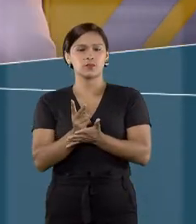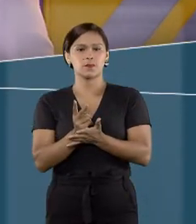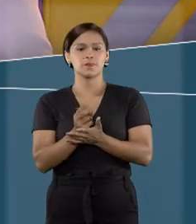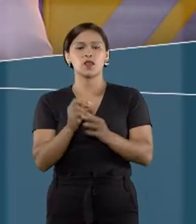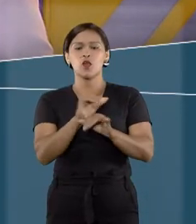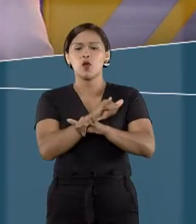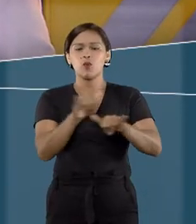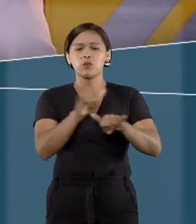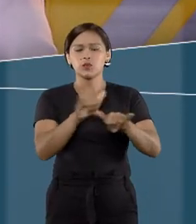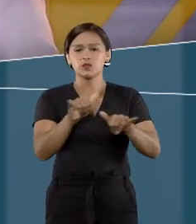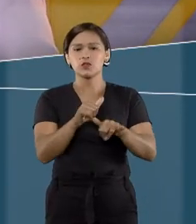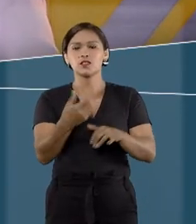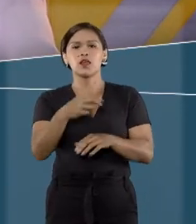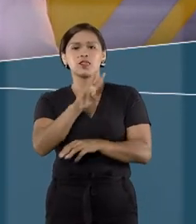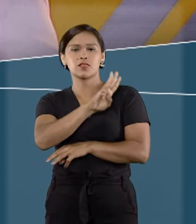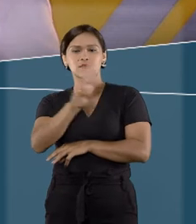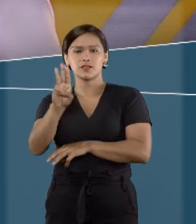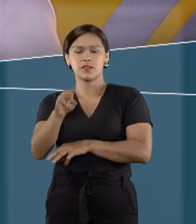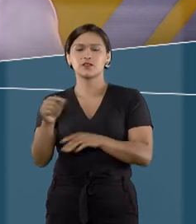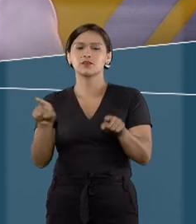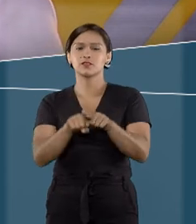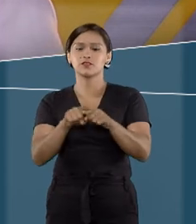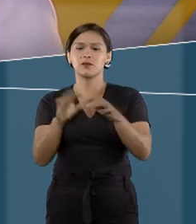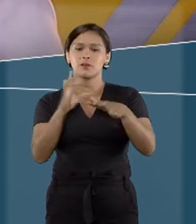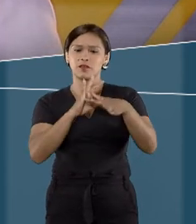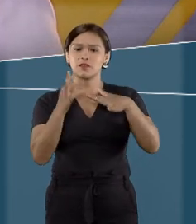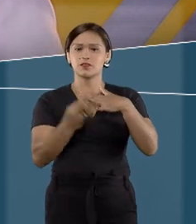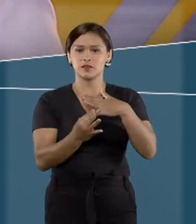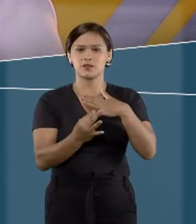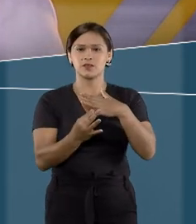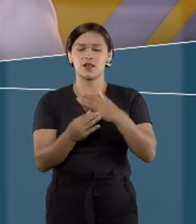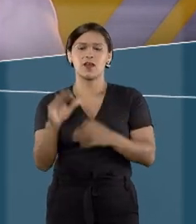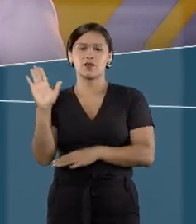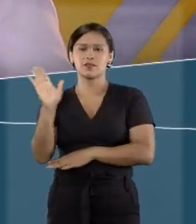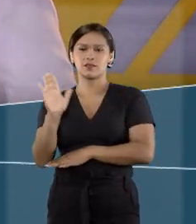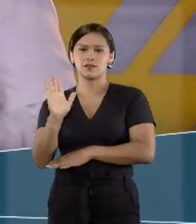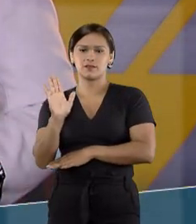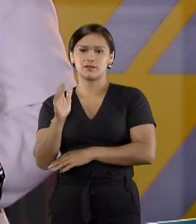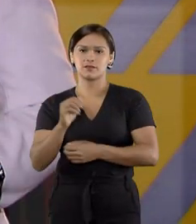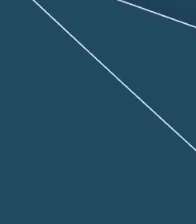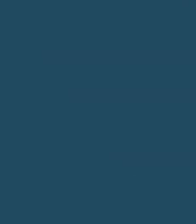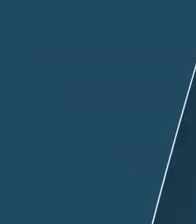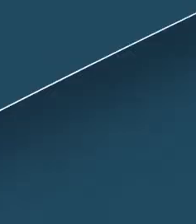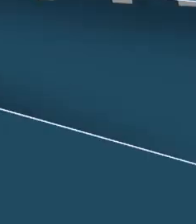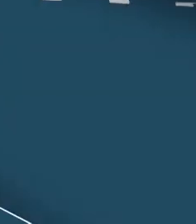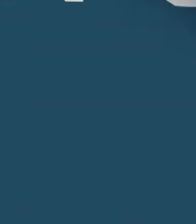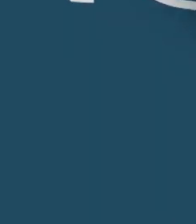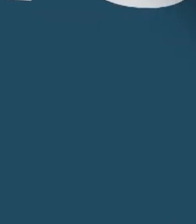Você confere outras notícias no site do STJ e nas nossas redes sociais. Até a próxima!